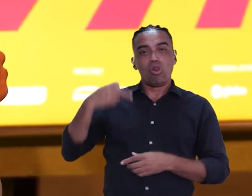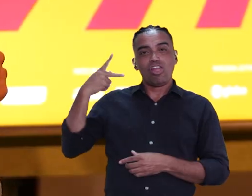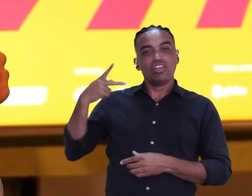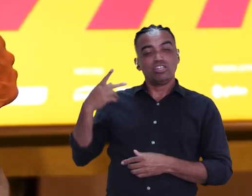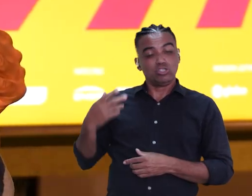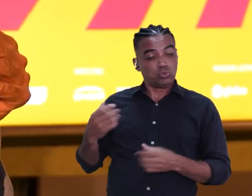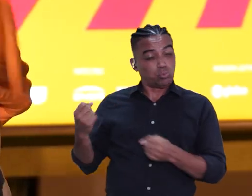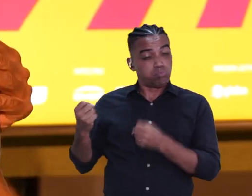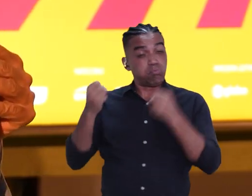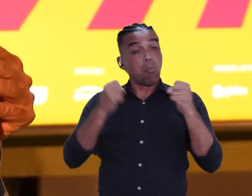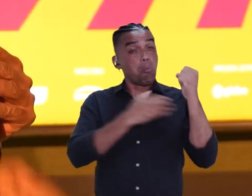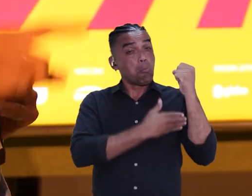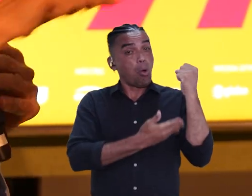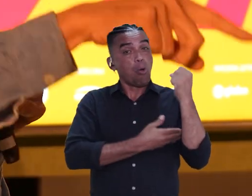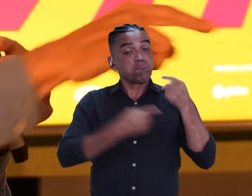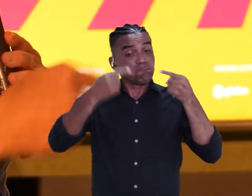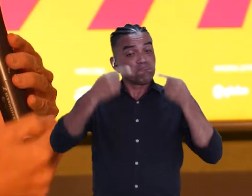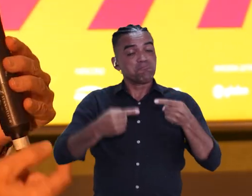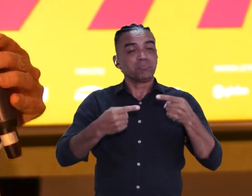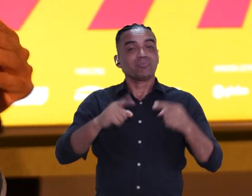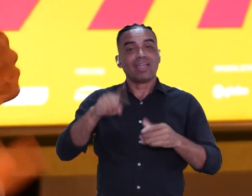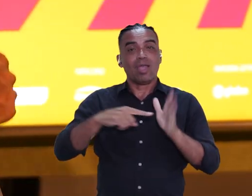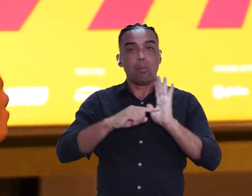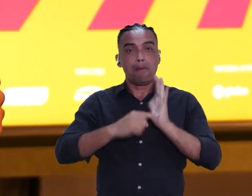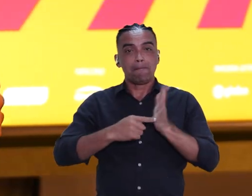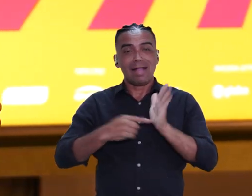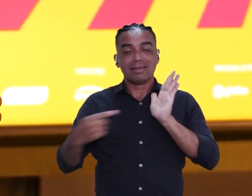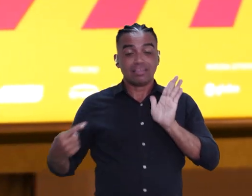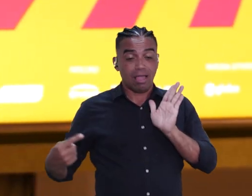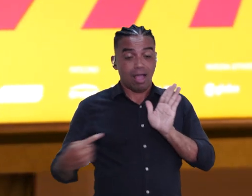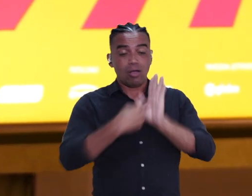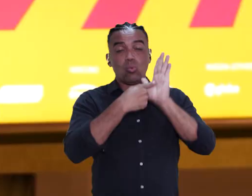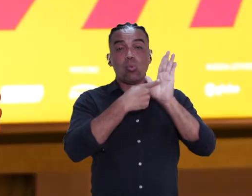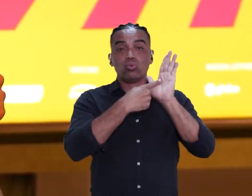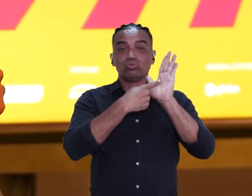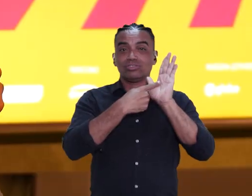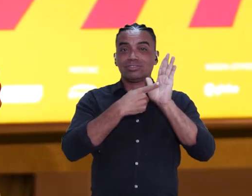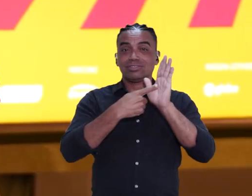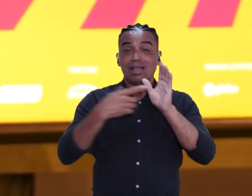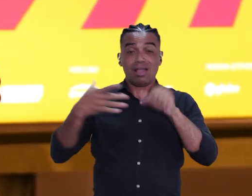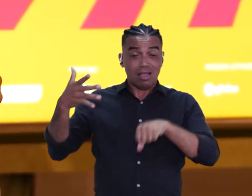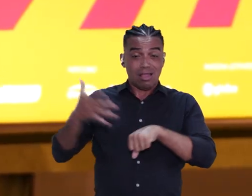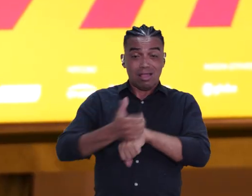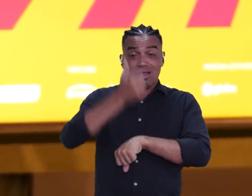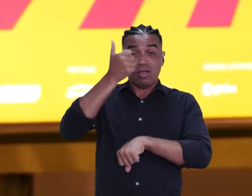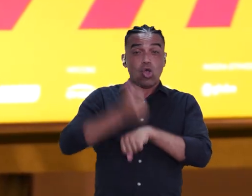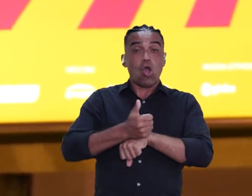envergadura. E é justamente essa máquina que acusa, né, o golpe,